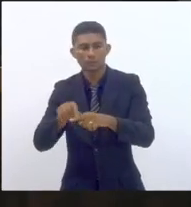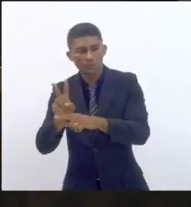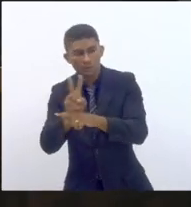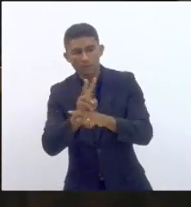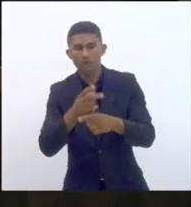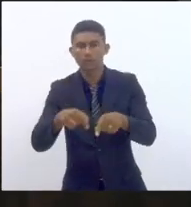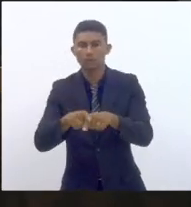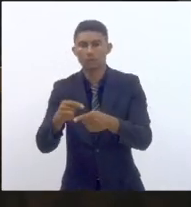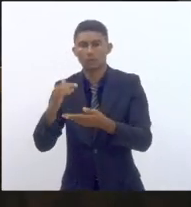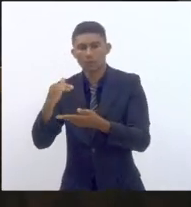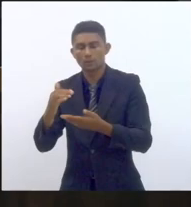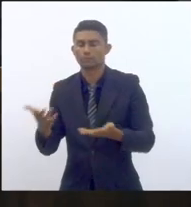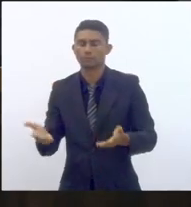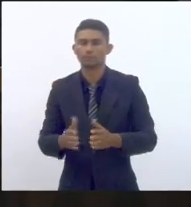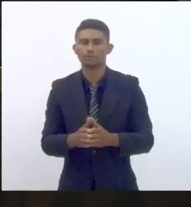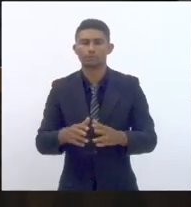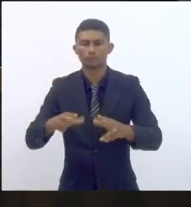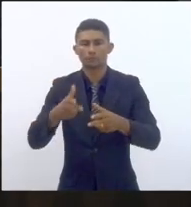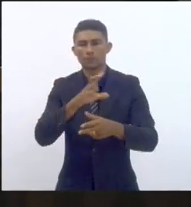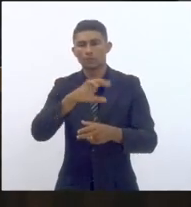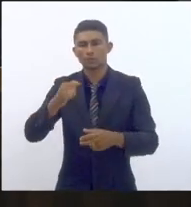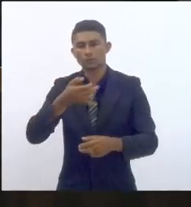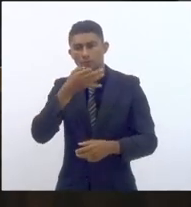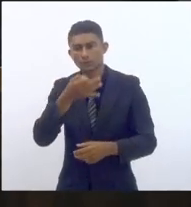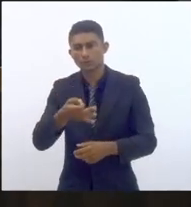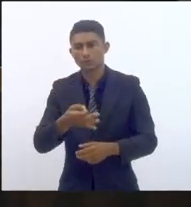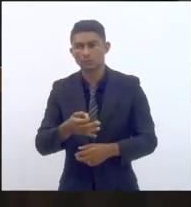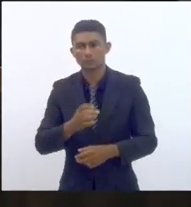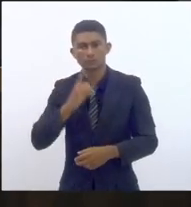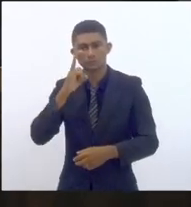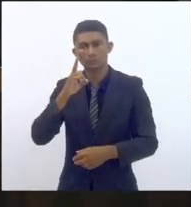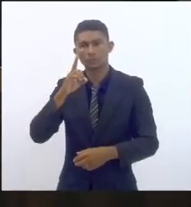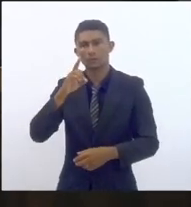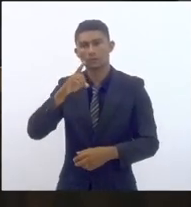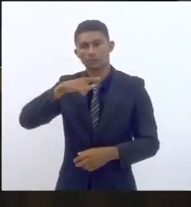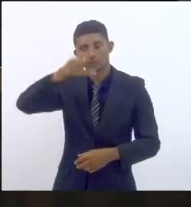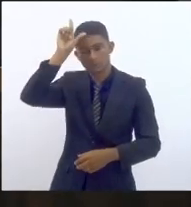e Orçamento. Para emitir parecer pela Comissão de Constituição e Justiça, deputado Luiz Paulo.